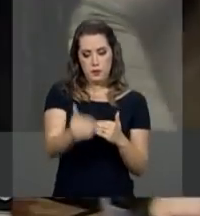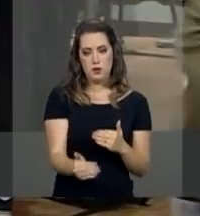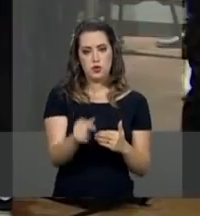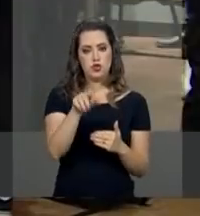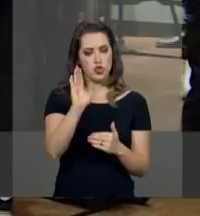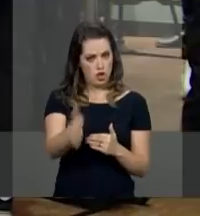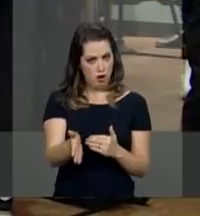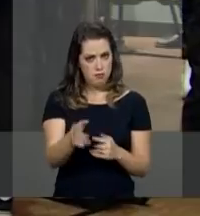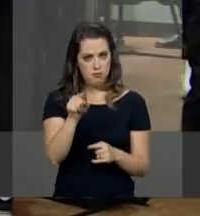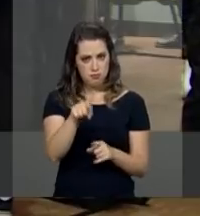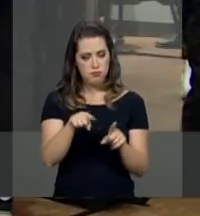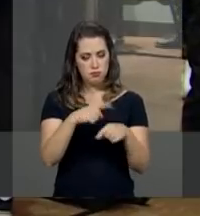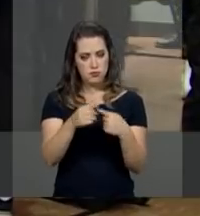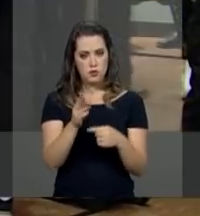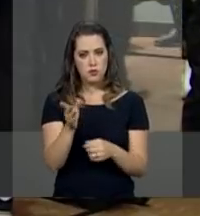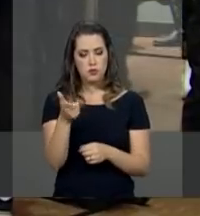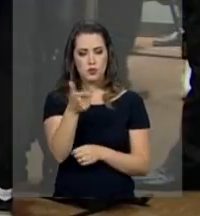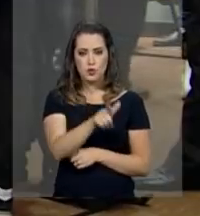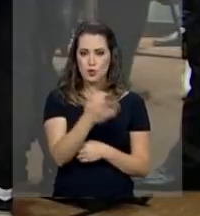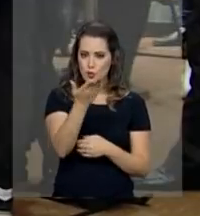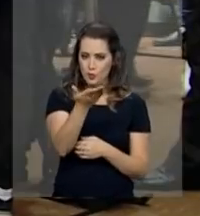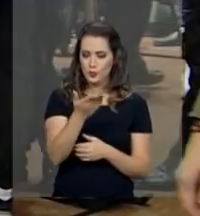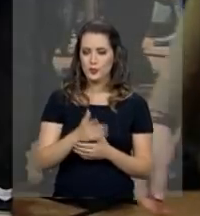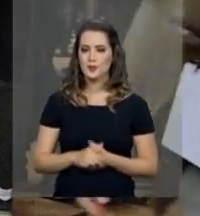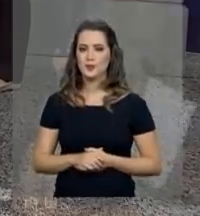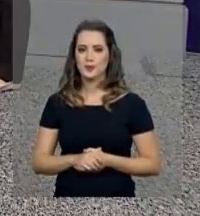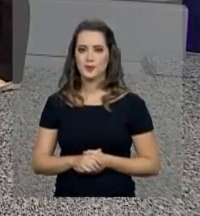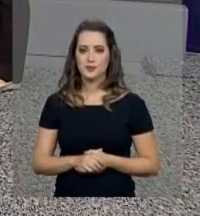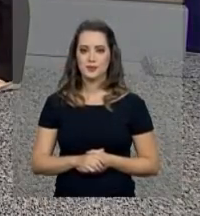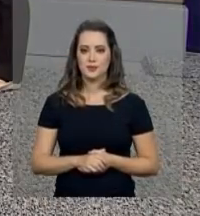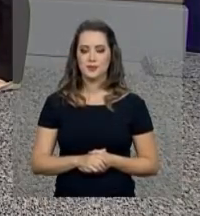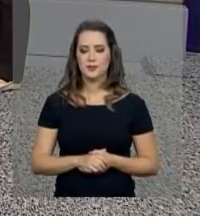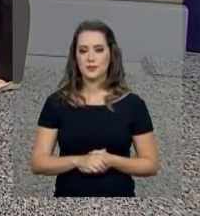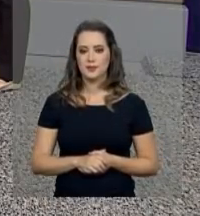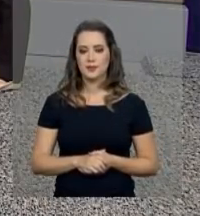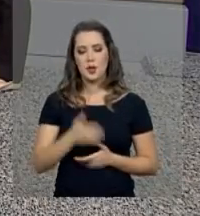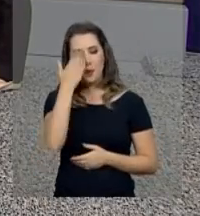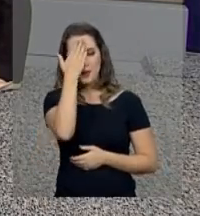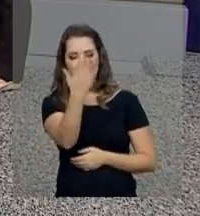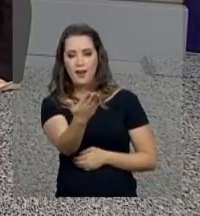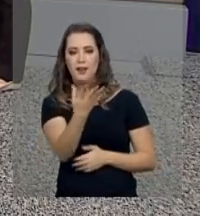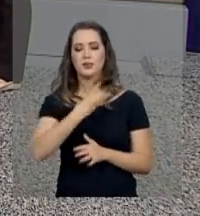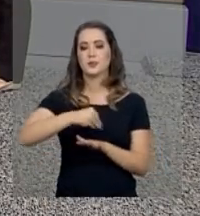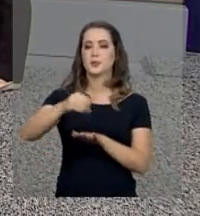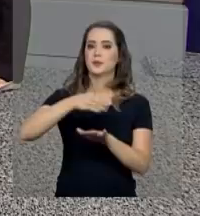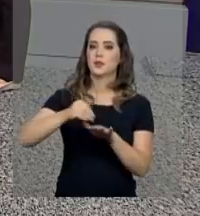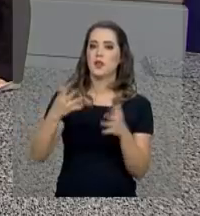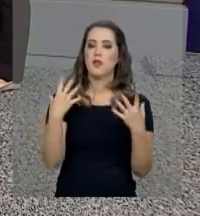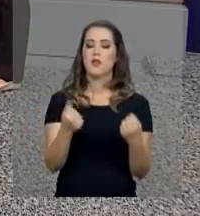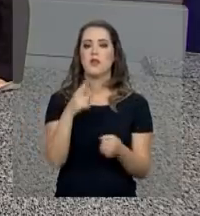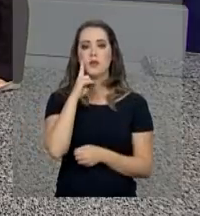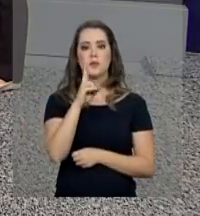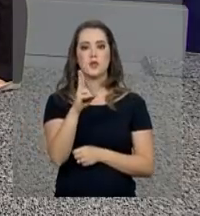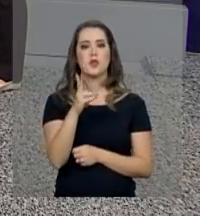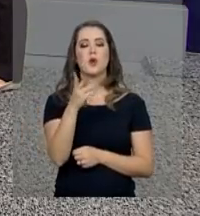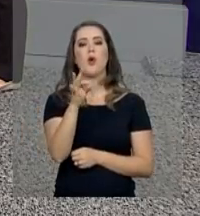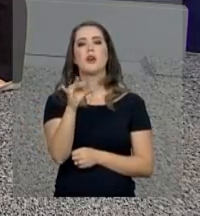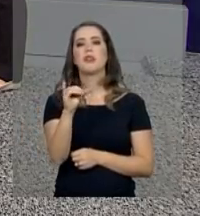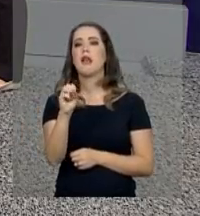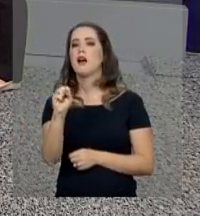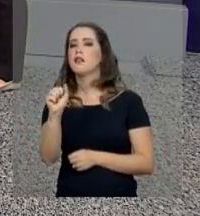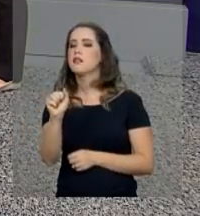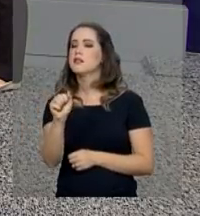de Antônio Guterres. Volto com você no estúdio, Renata. Obrigada, Paola, pelas suas informações. Vamos agora com Thaísa Dias. Thaísa, como é que